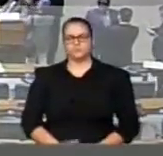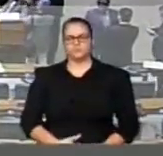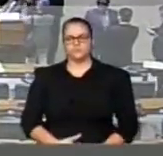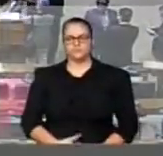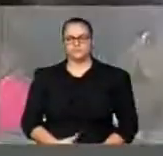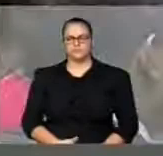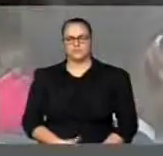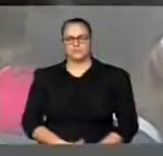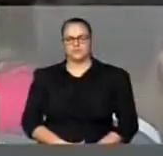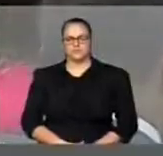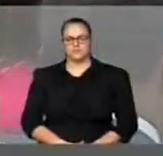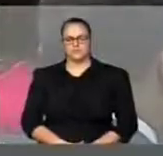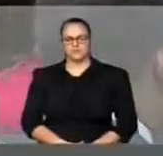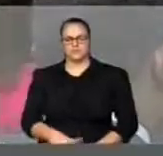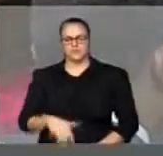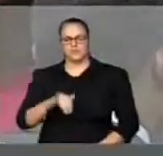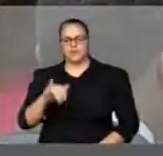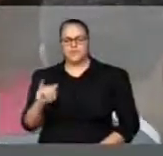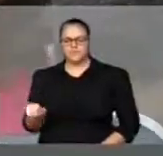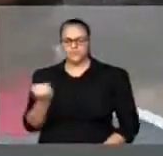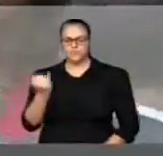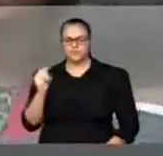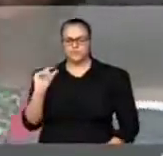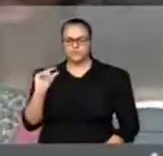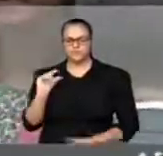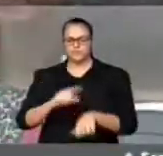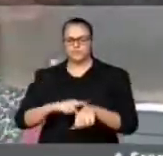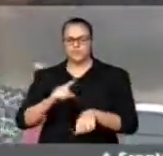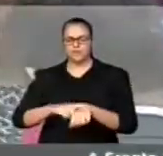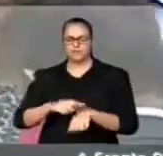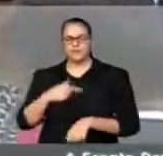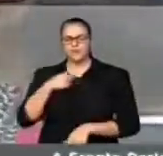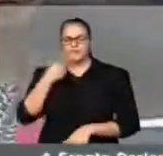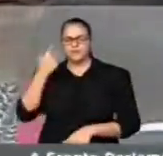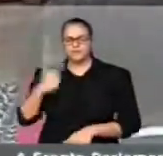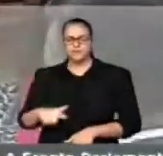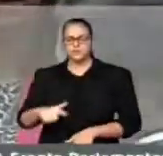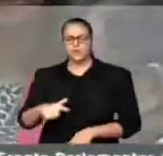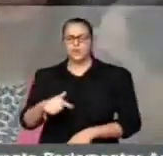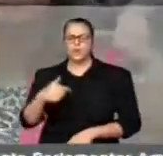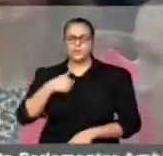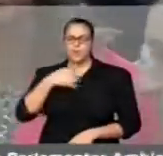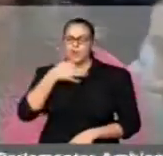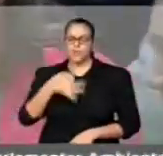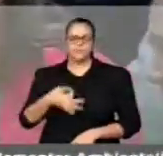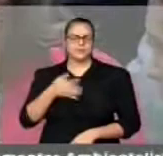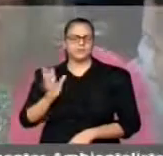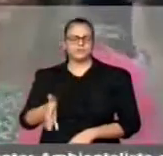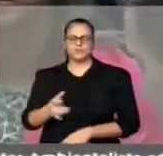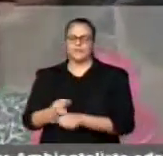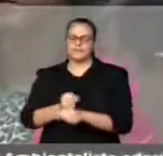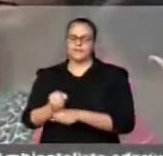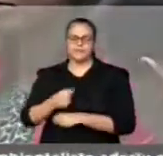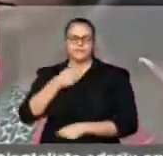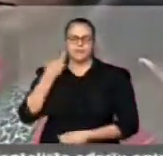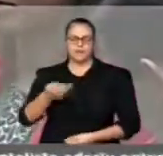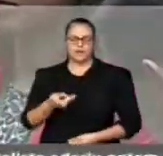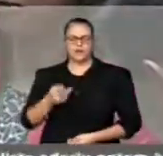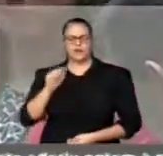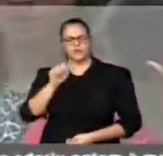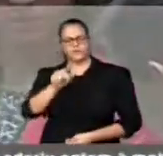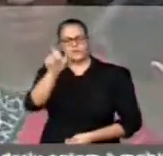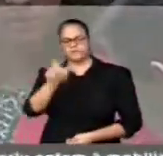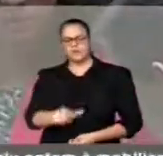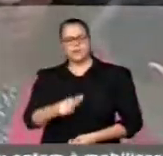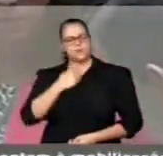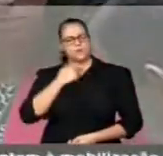telemarketing. Mas aproveitando o tempo que me resta, eu quero aqui reafirmar o que já tenho dito há muito tempo. Vossa Excelência perdeu as condições